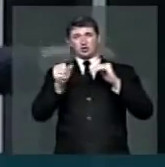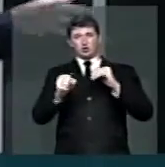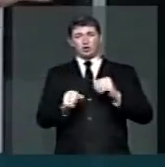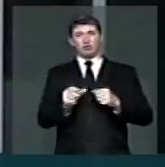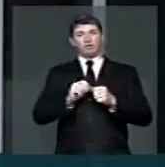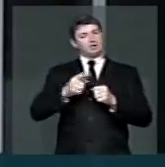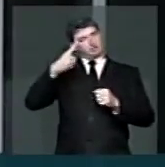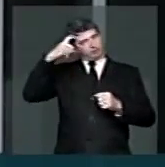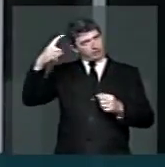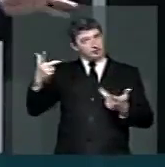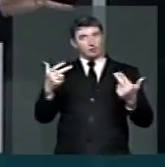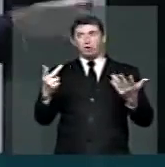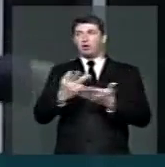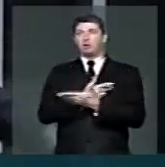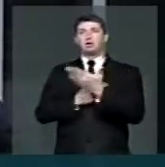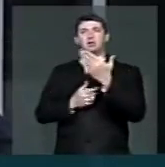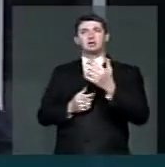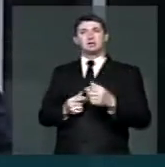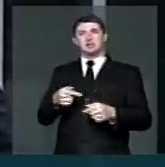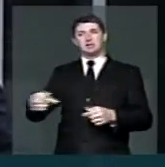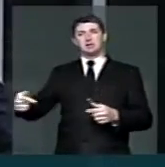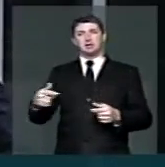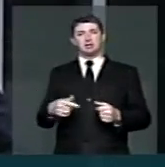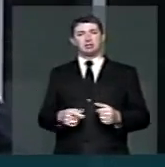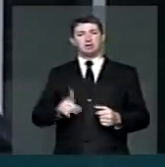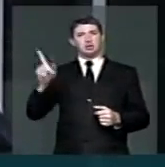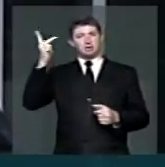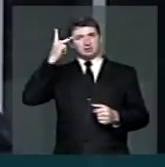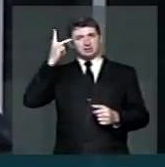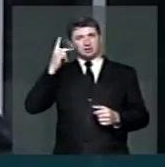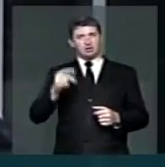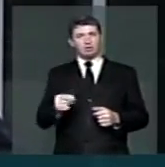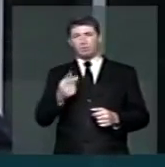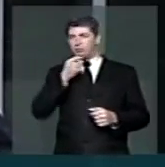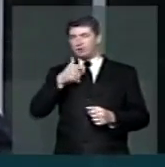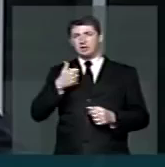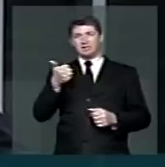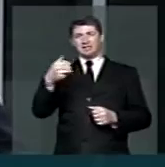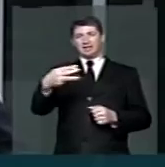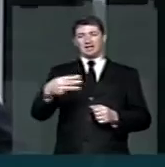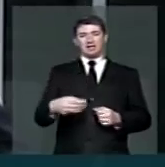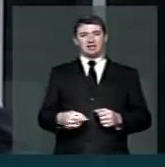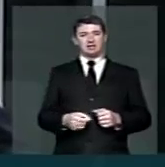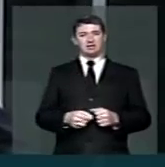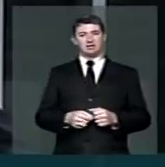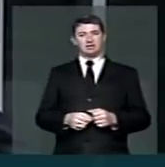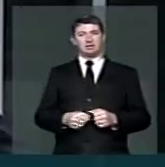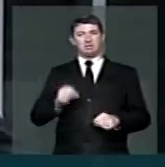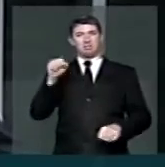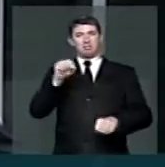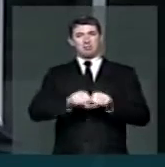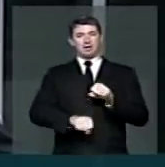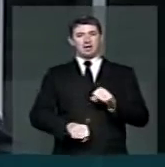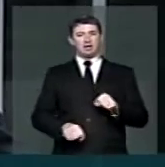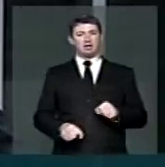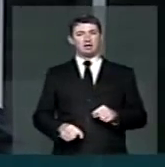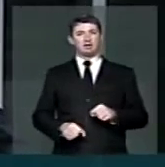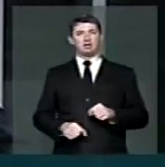o que nós vimos agora, desvendado essa semana em São Paulo, onde um menor de 13 anos tirou a vida